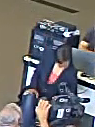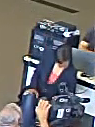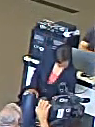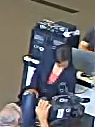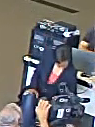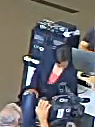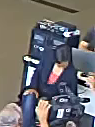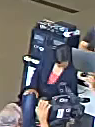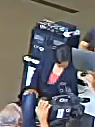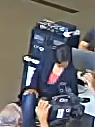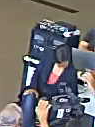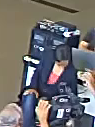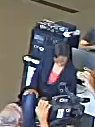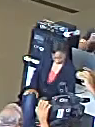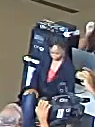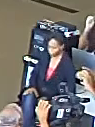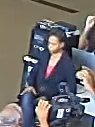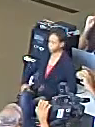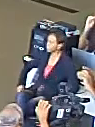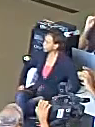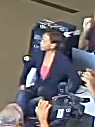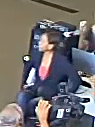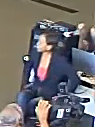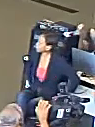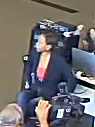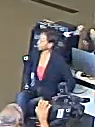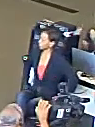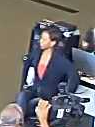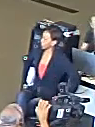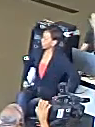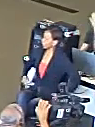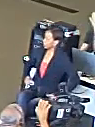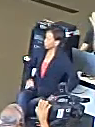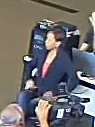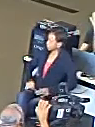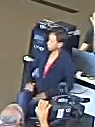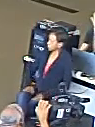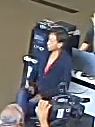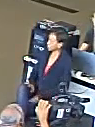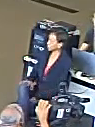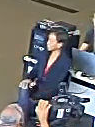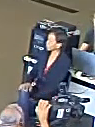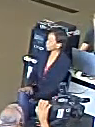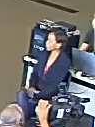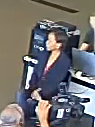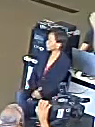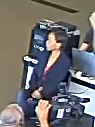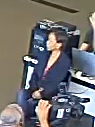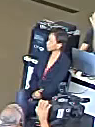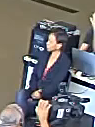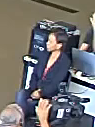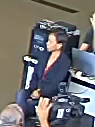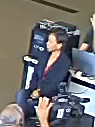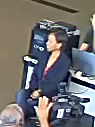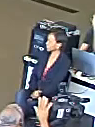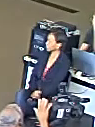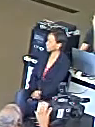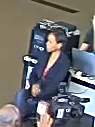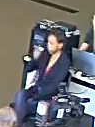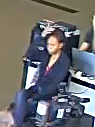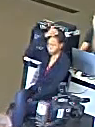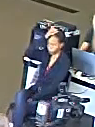para trabalhar e na última viagem um assaltante entrou e deu um tiro deixou deficiente